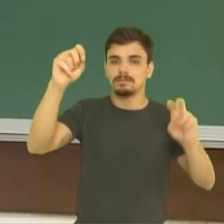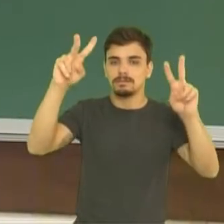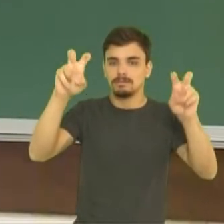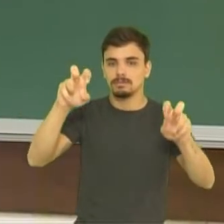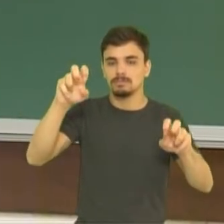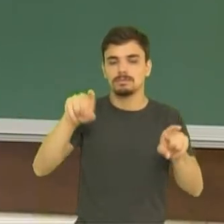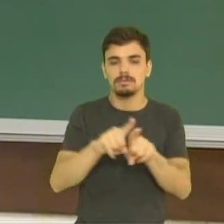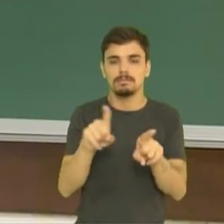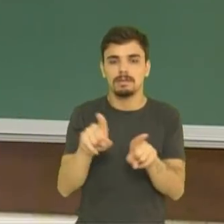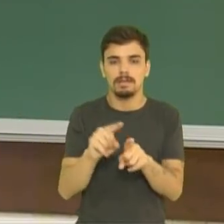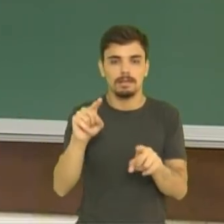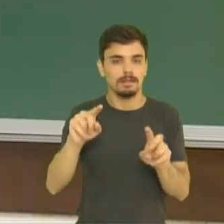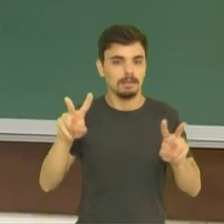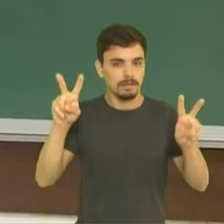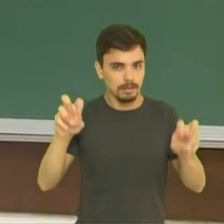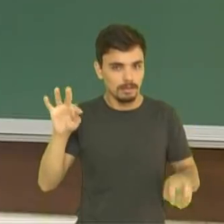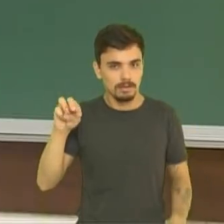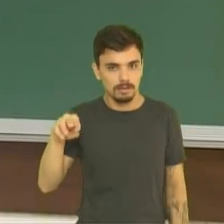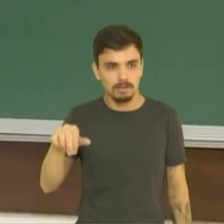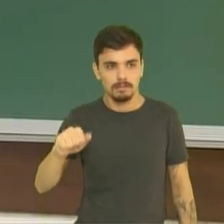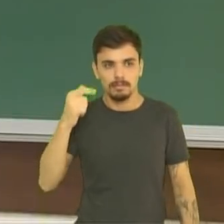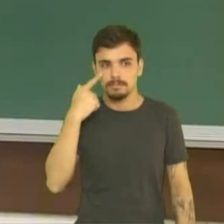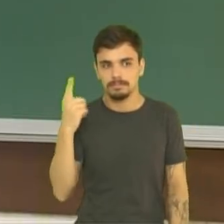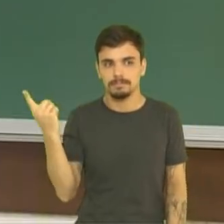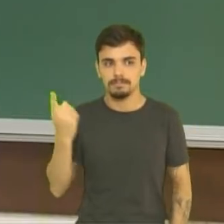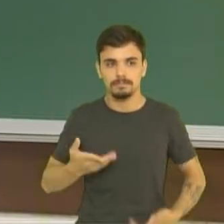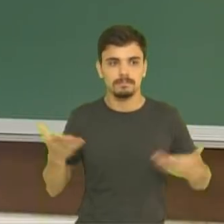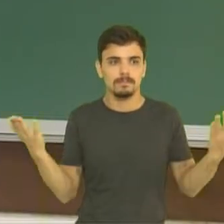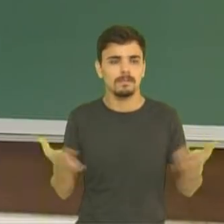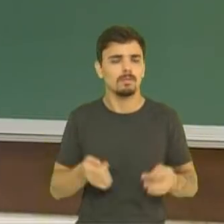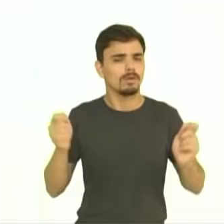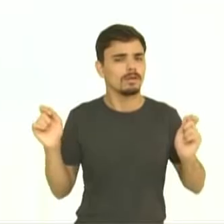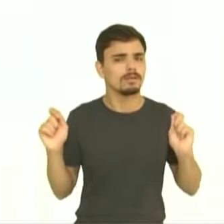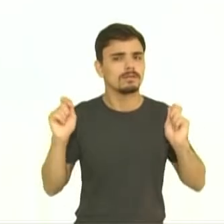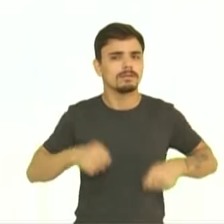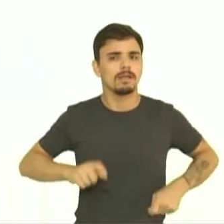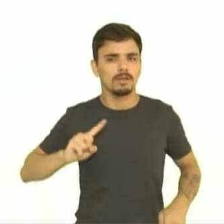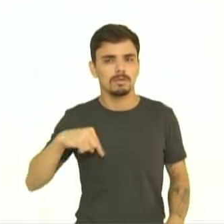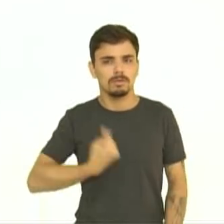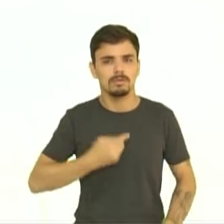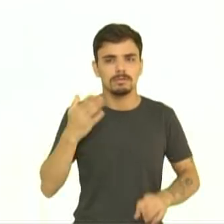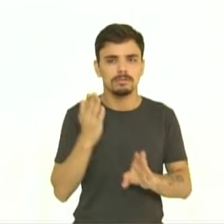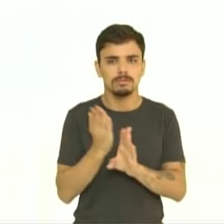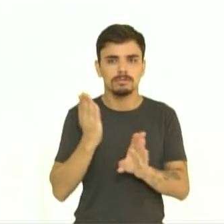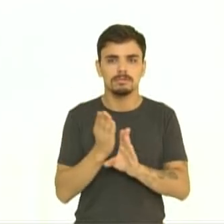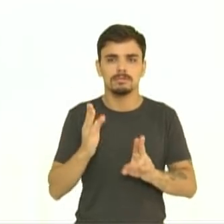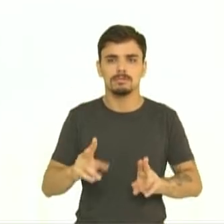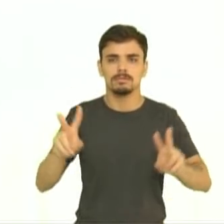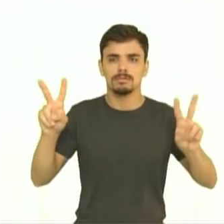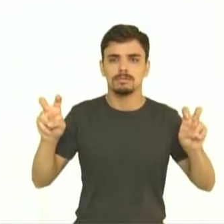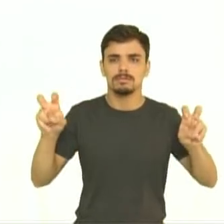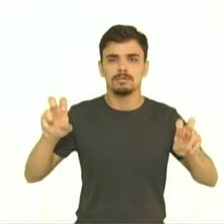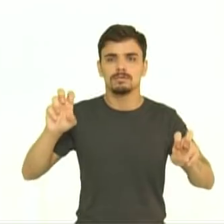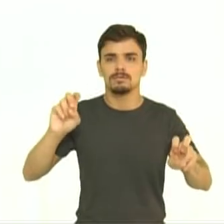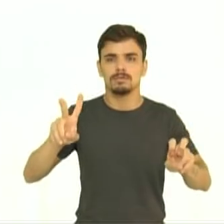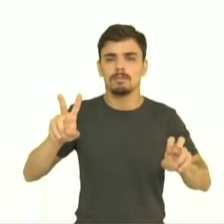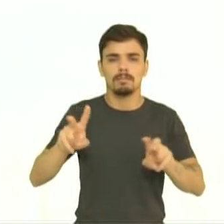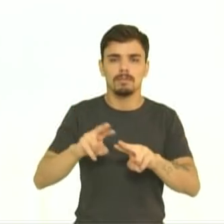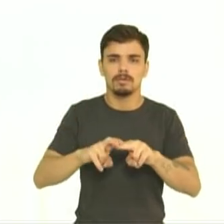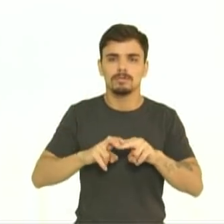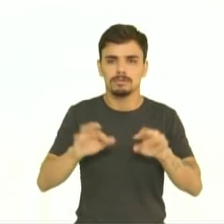Fica ligado aí. Agora, será que é possível nós identificarmos o assunto somente pelo